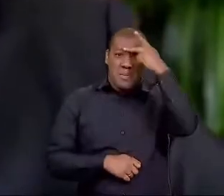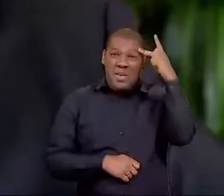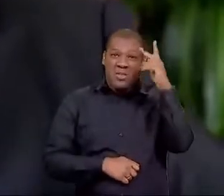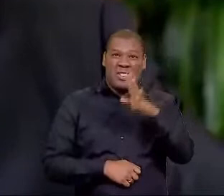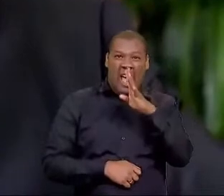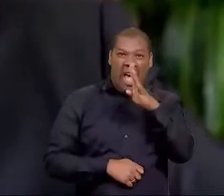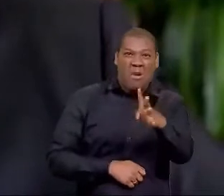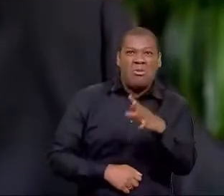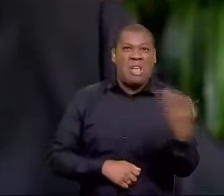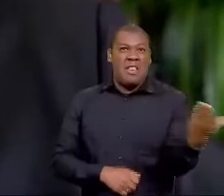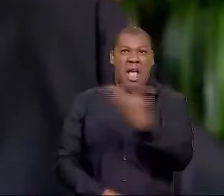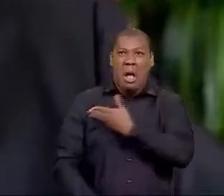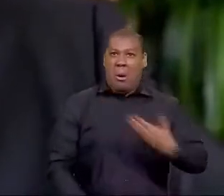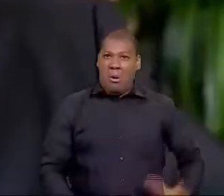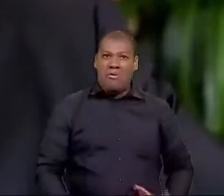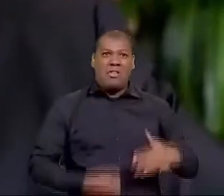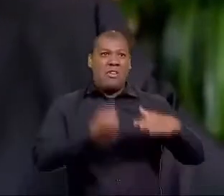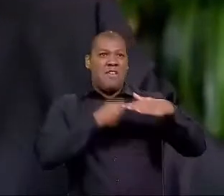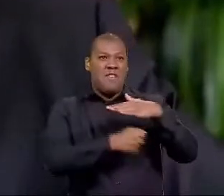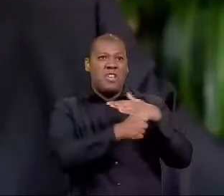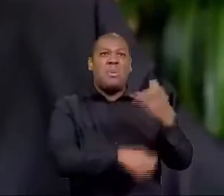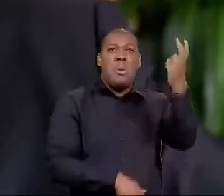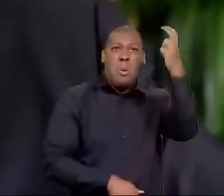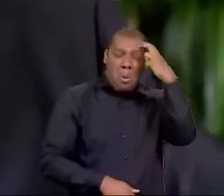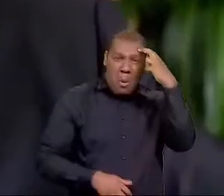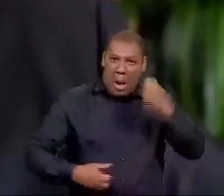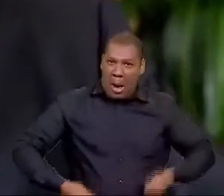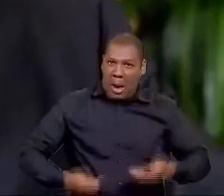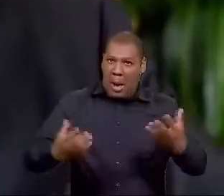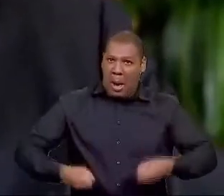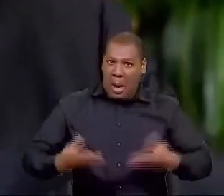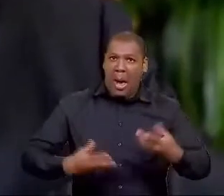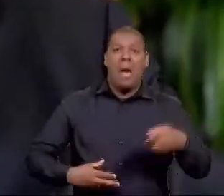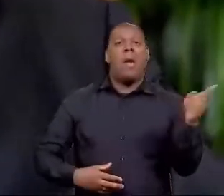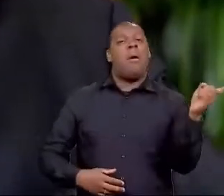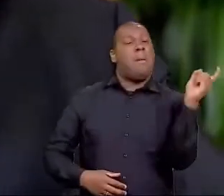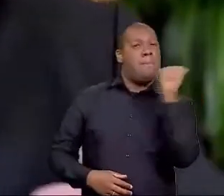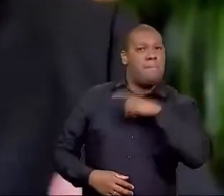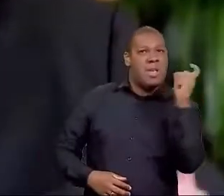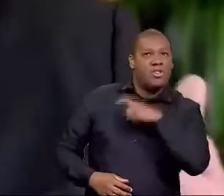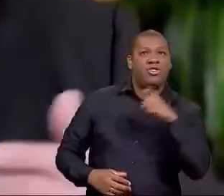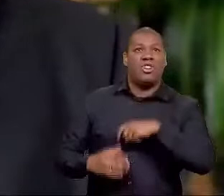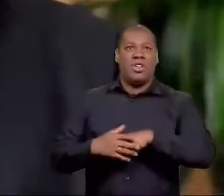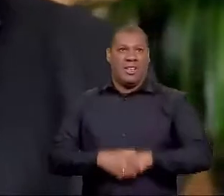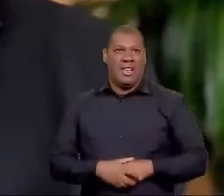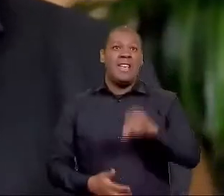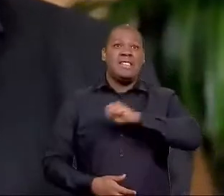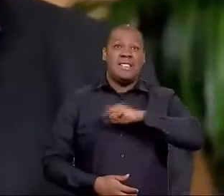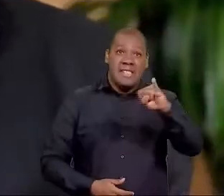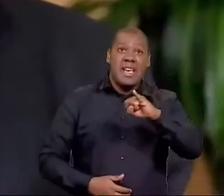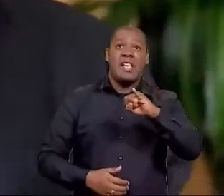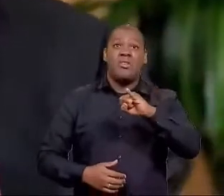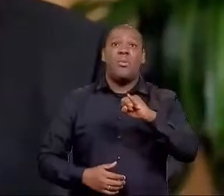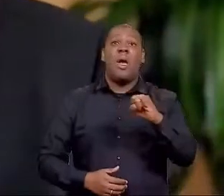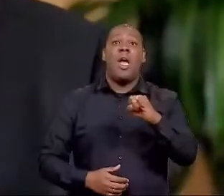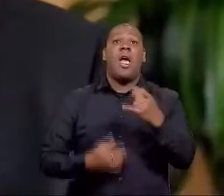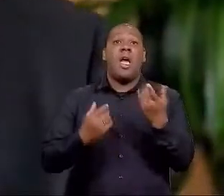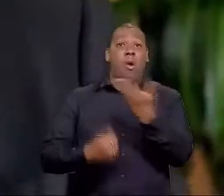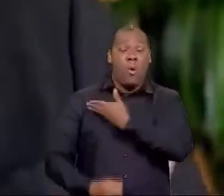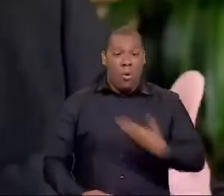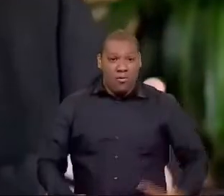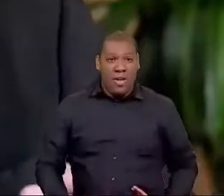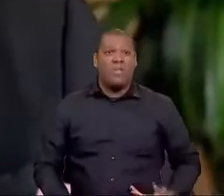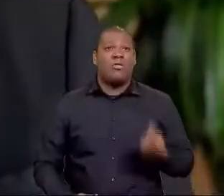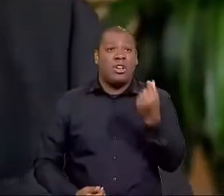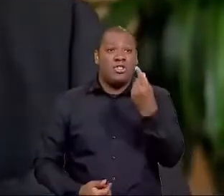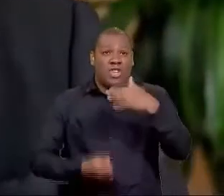dinheiro e cultura significa investimento, gerador de emprego, gerador de oportunidades e distribuição de riqueza. É isso que é